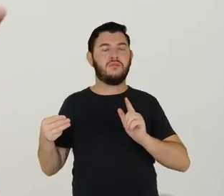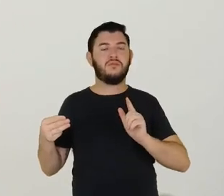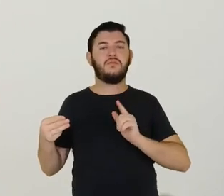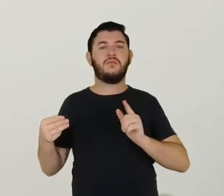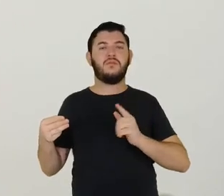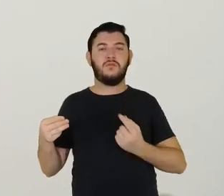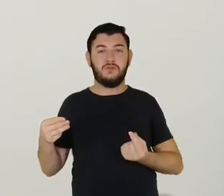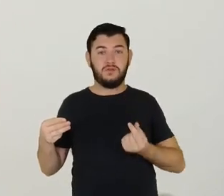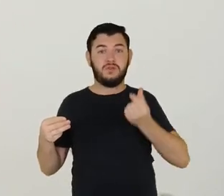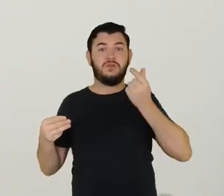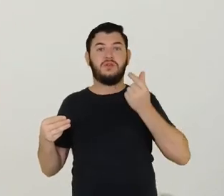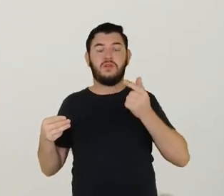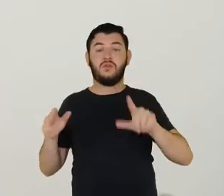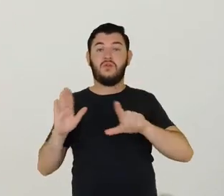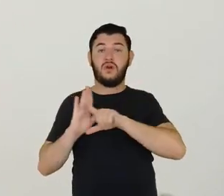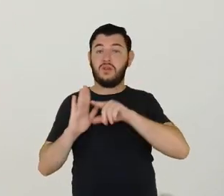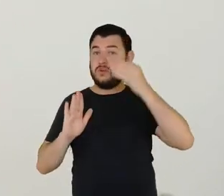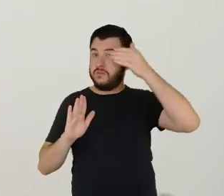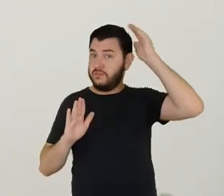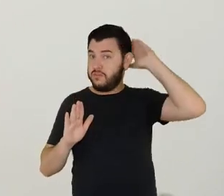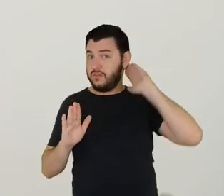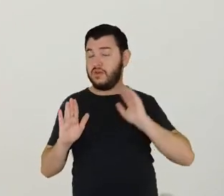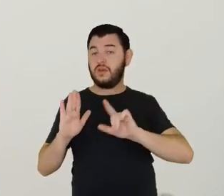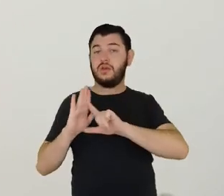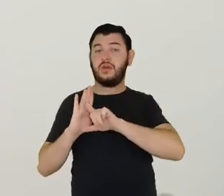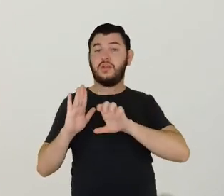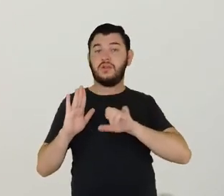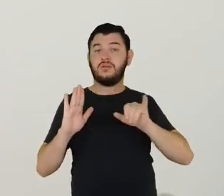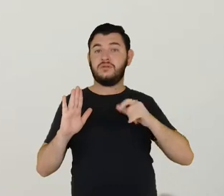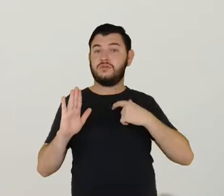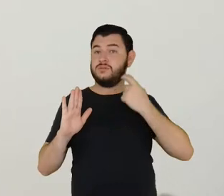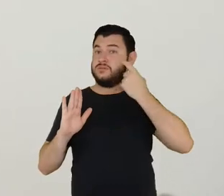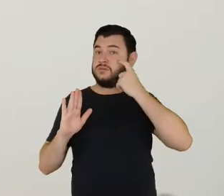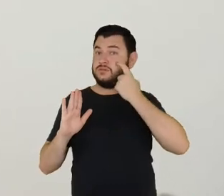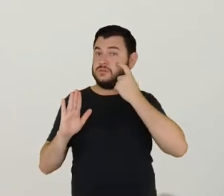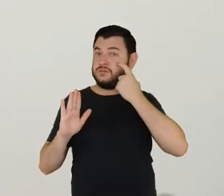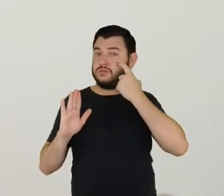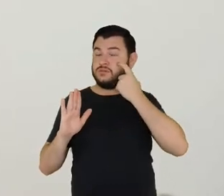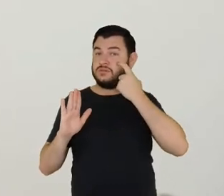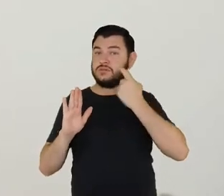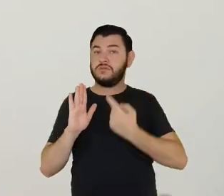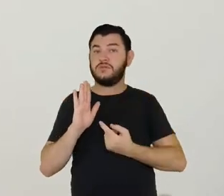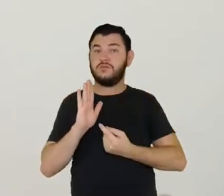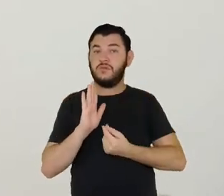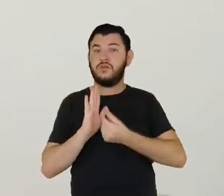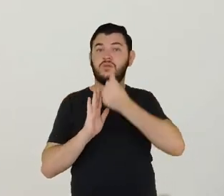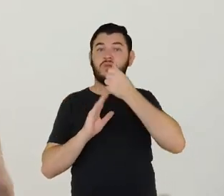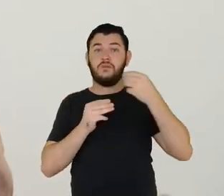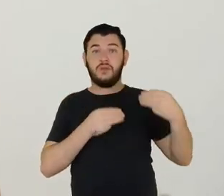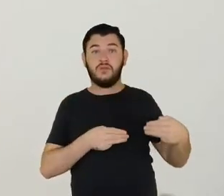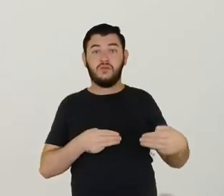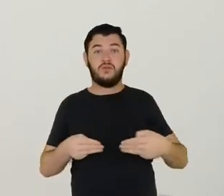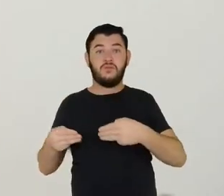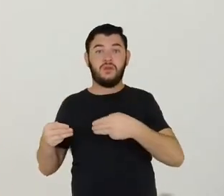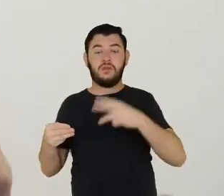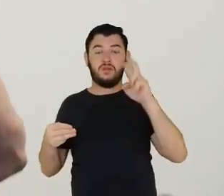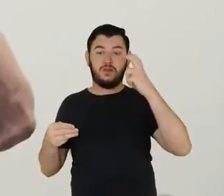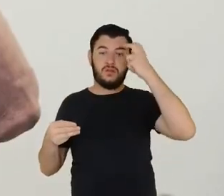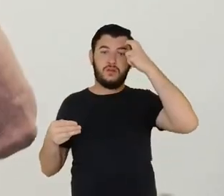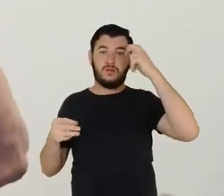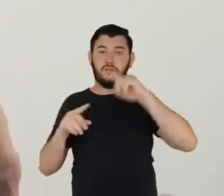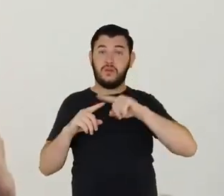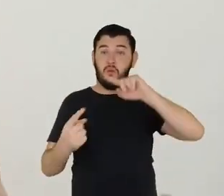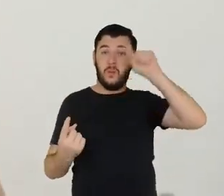Blanc, e mais o orçamento do Ministério, mas o Ministério não está cumprindo alguns objetivos. Eu já falei com a ministra, já